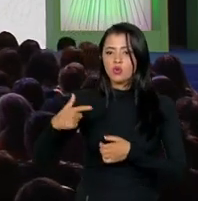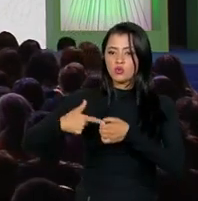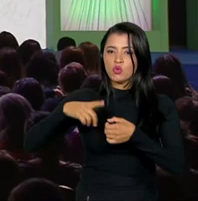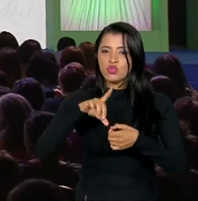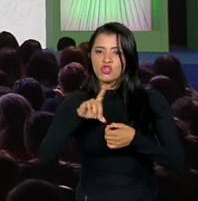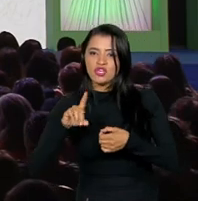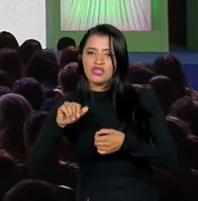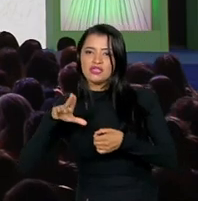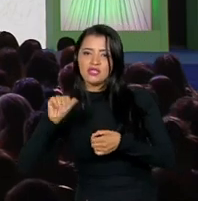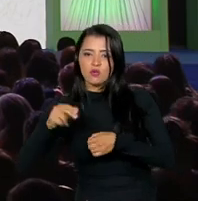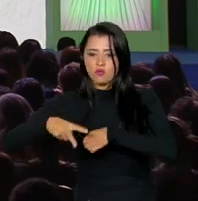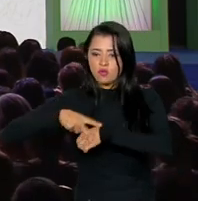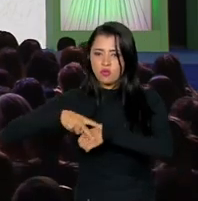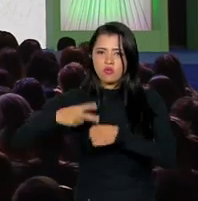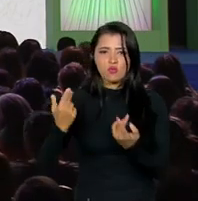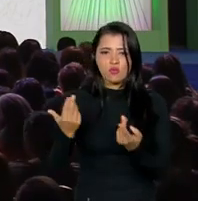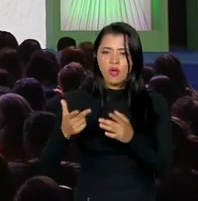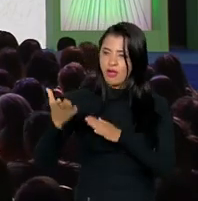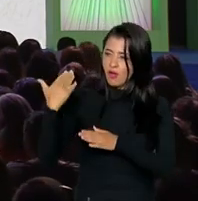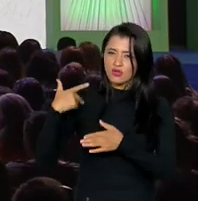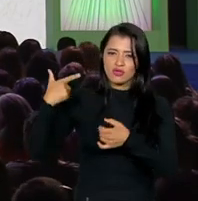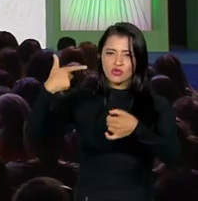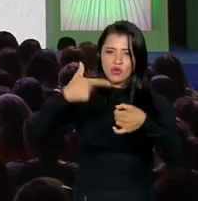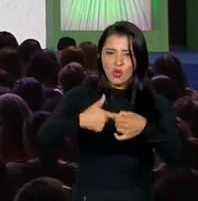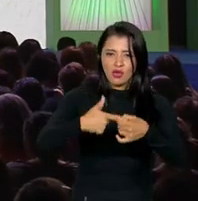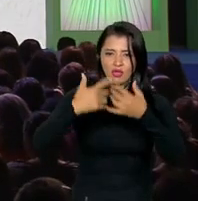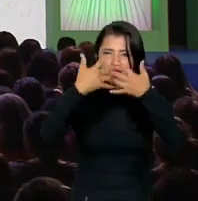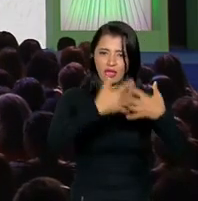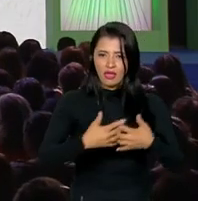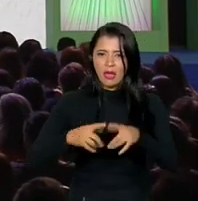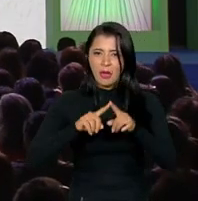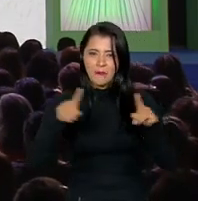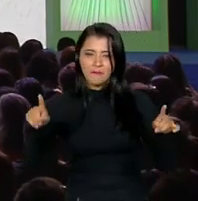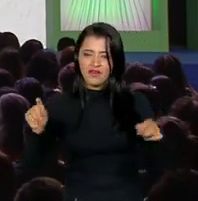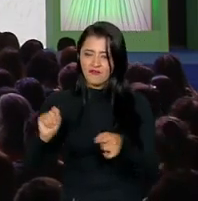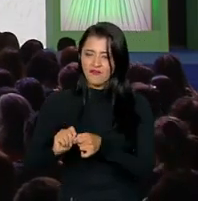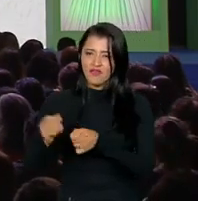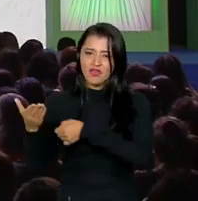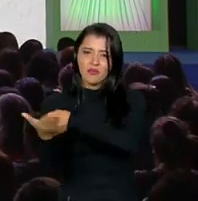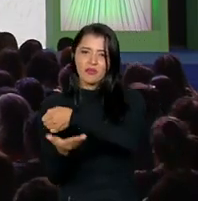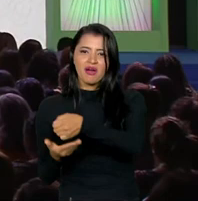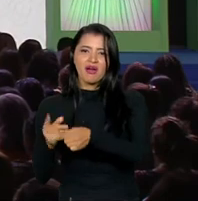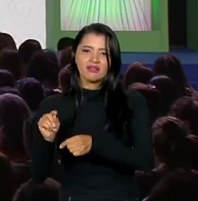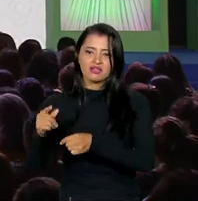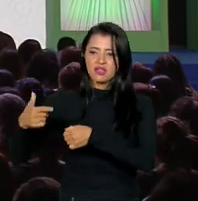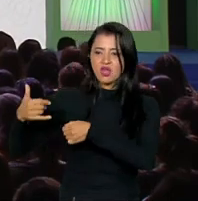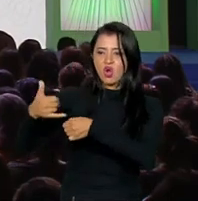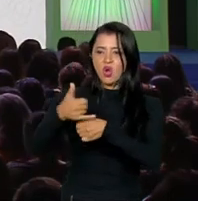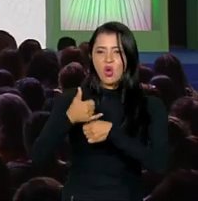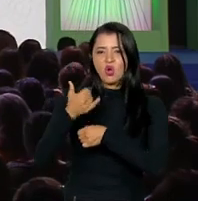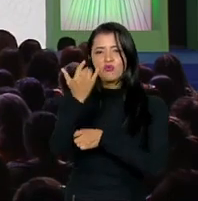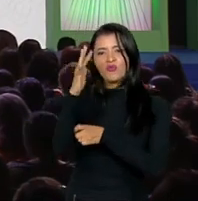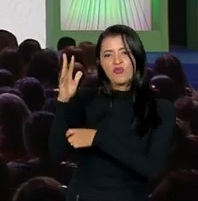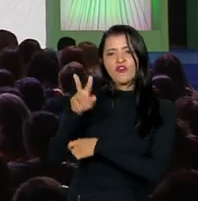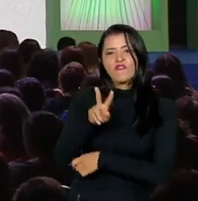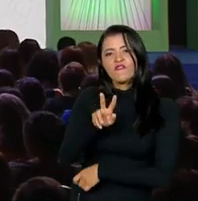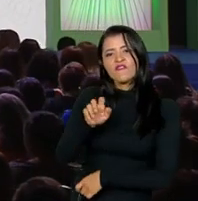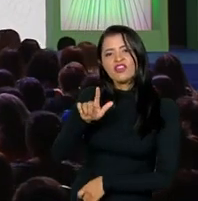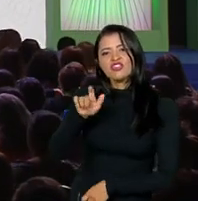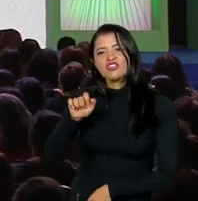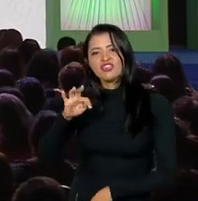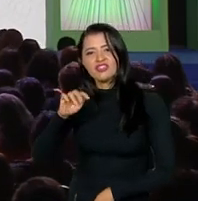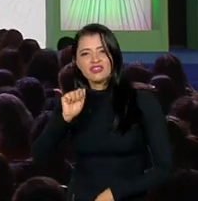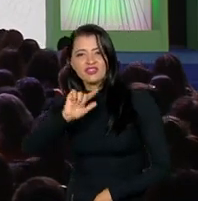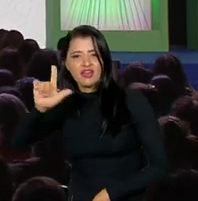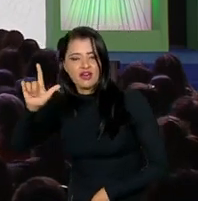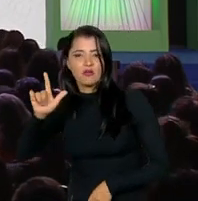diesel igual aquele que a gente coloca nos caminhões, só que feito a partir do óleo vegetal. O hidrogênio